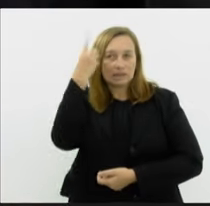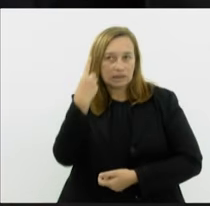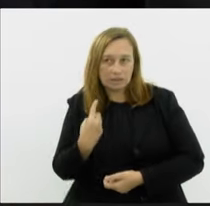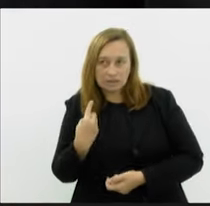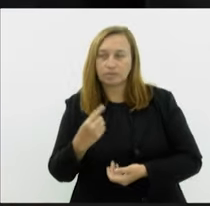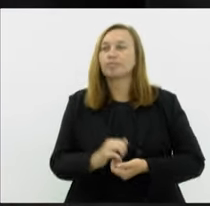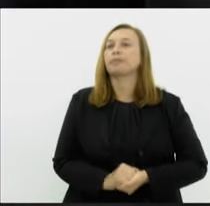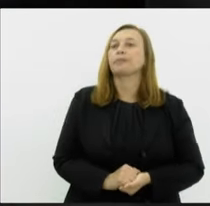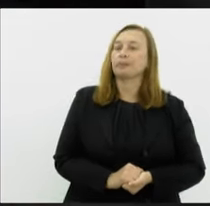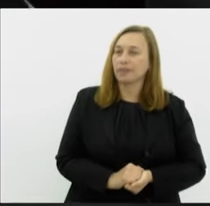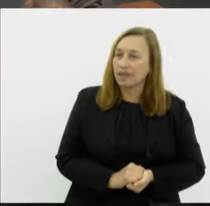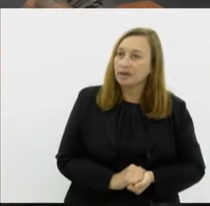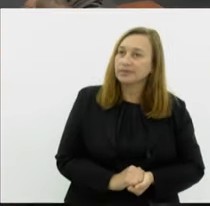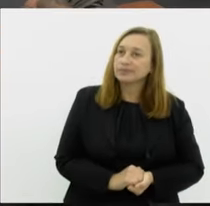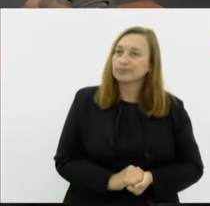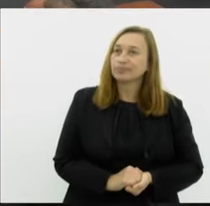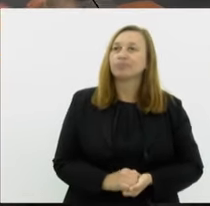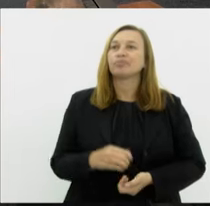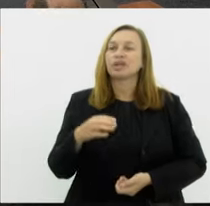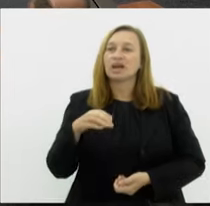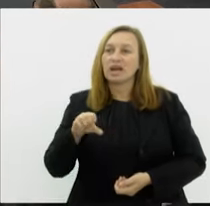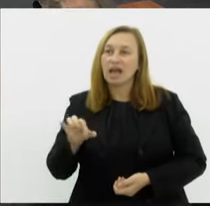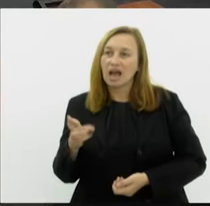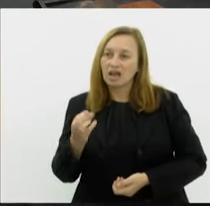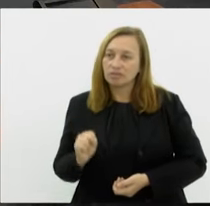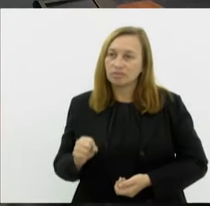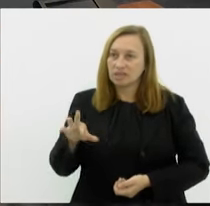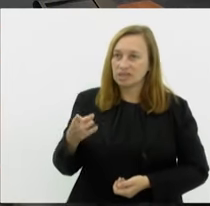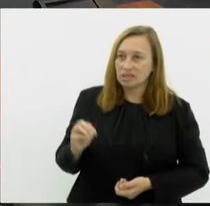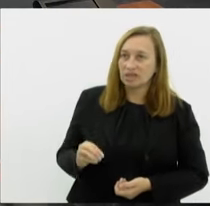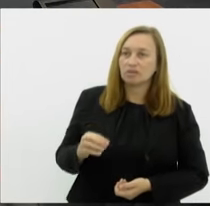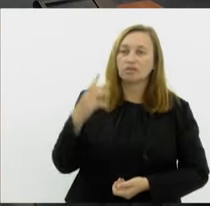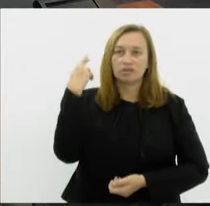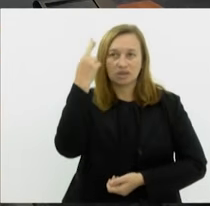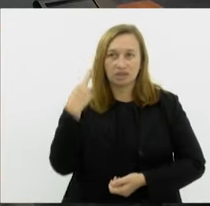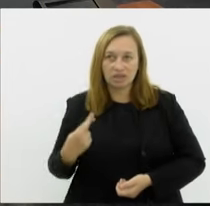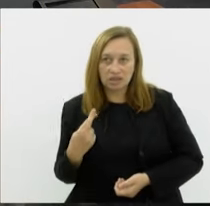Monteiro. Carlos Macedo, Serafine, Renata Souza.